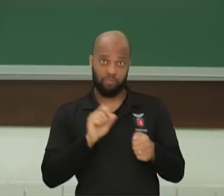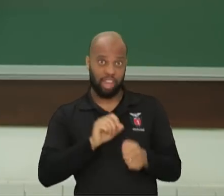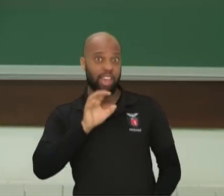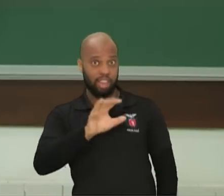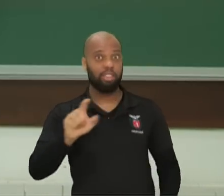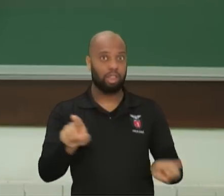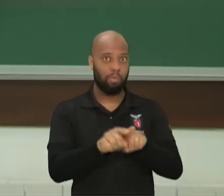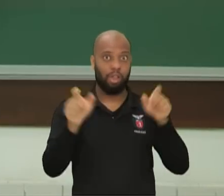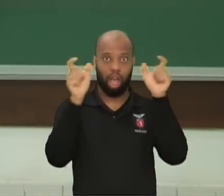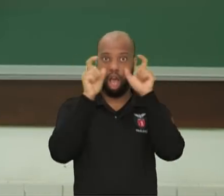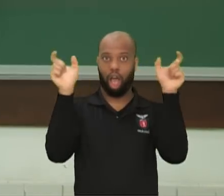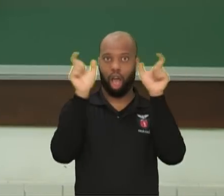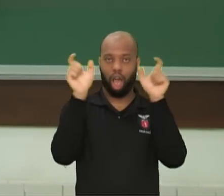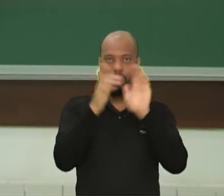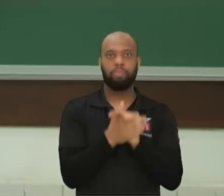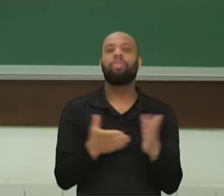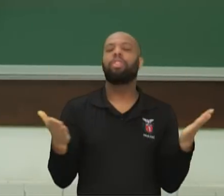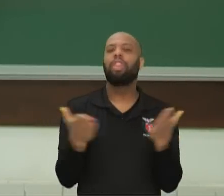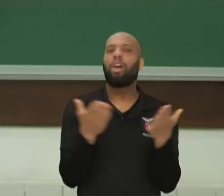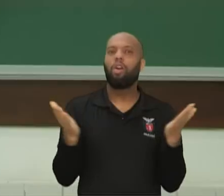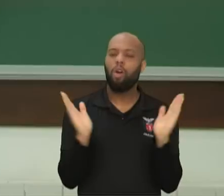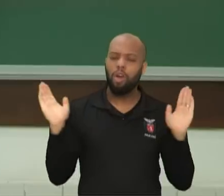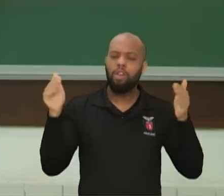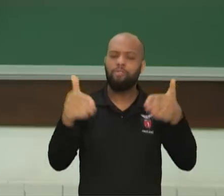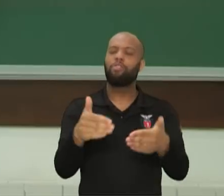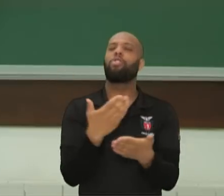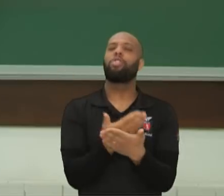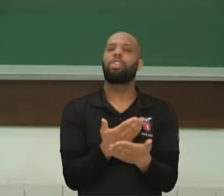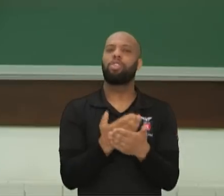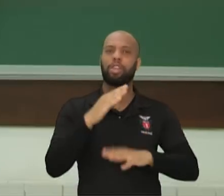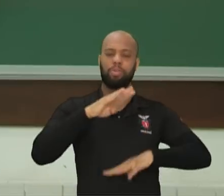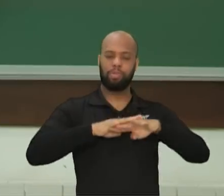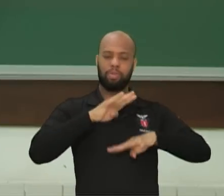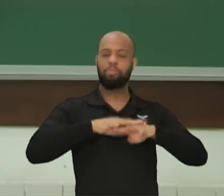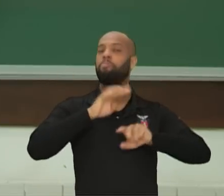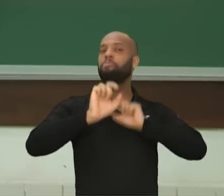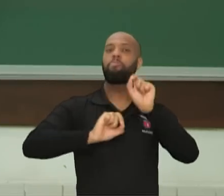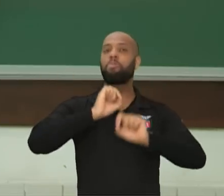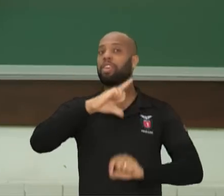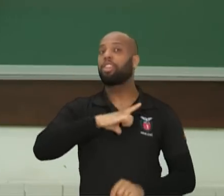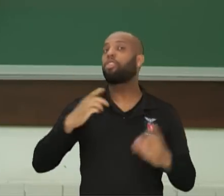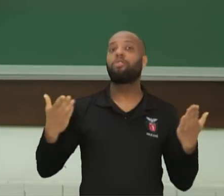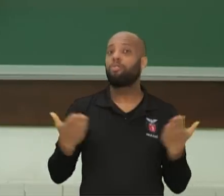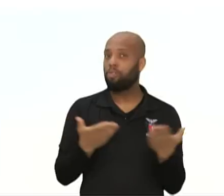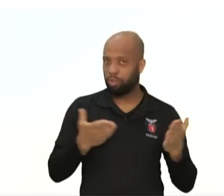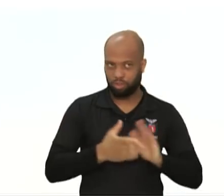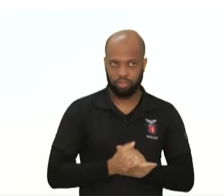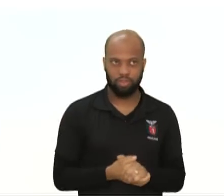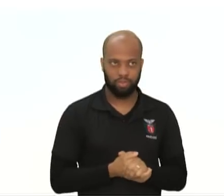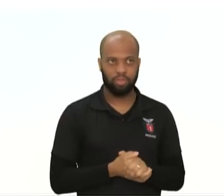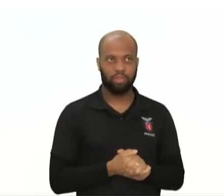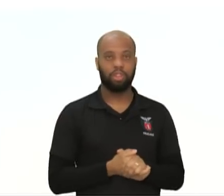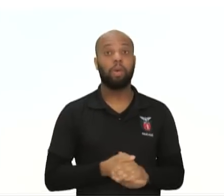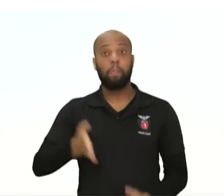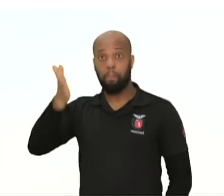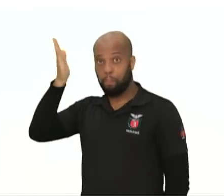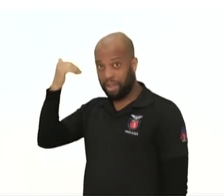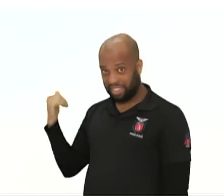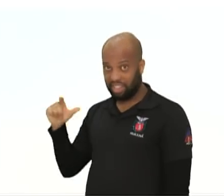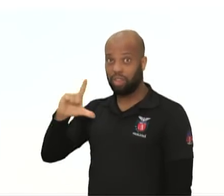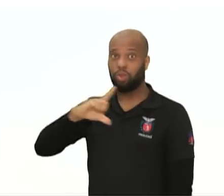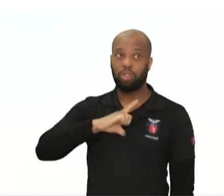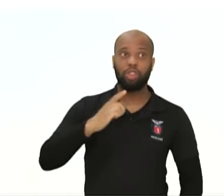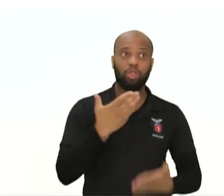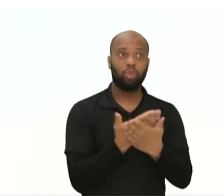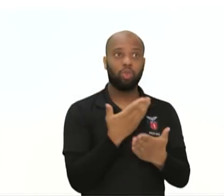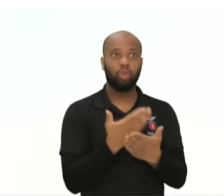fiquem atentos, tá bom? Então voltando aqui para a nossa aula de matemática, o que nós falamos na aula anterior?